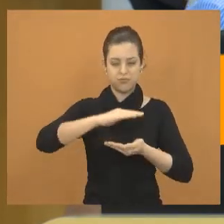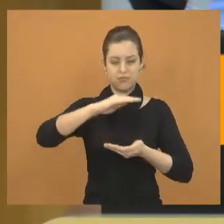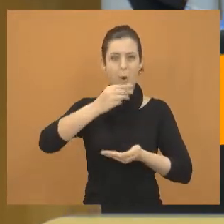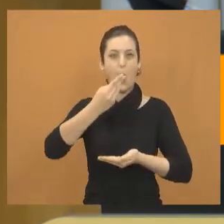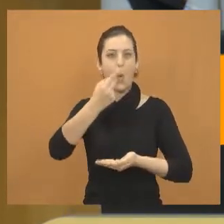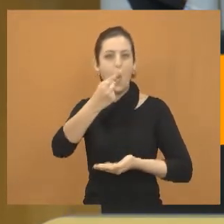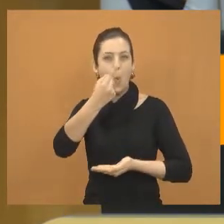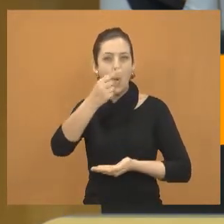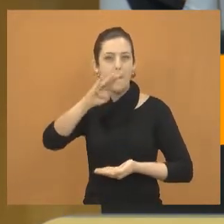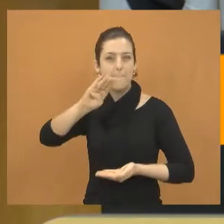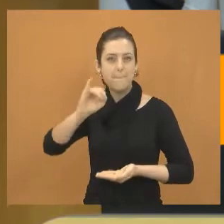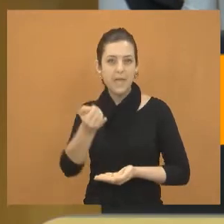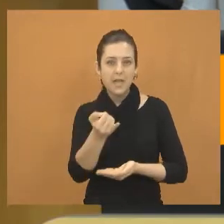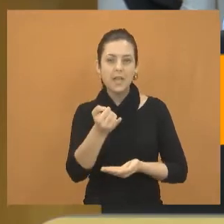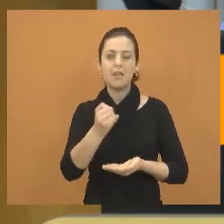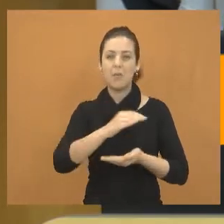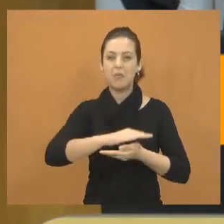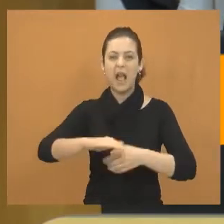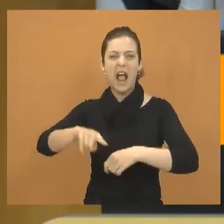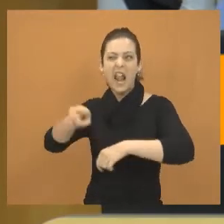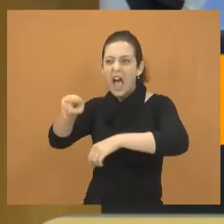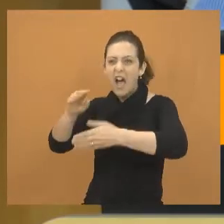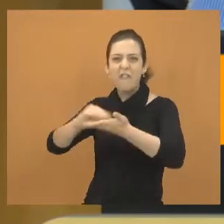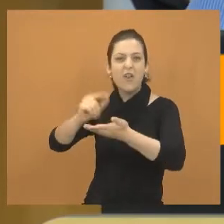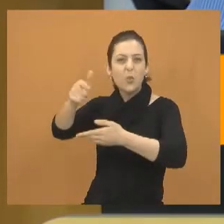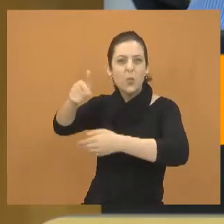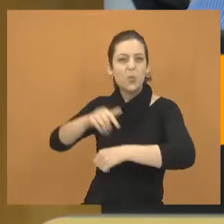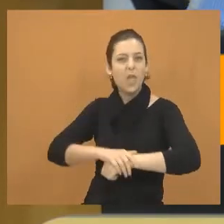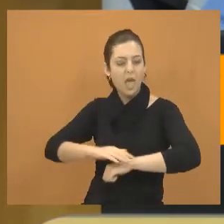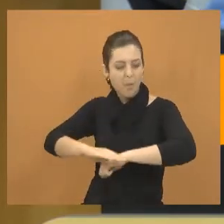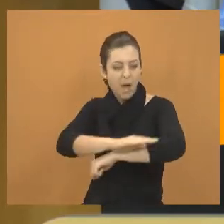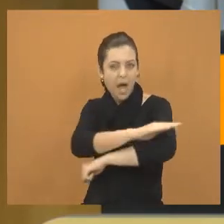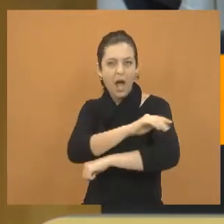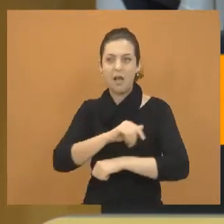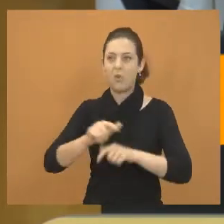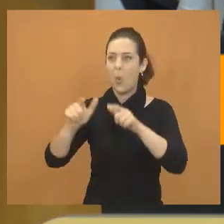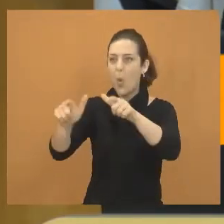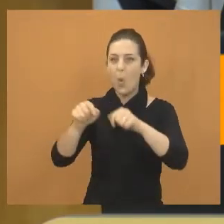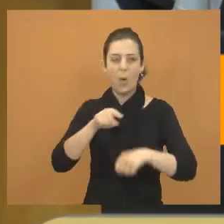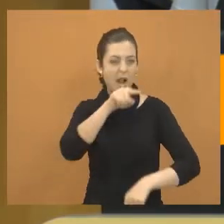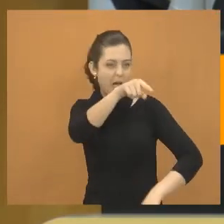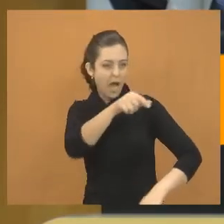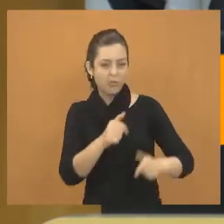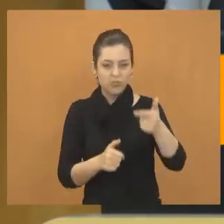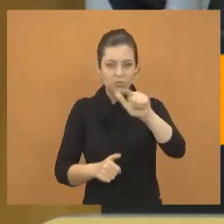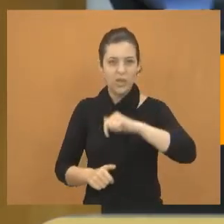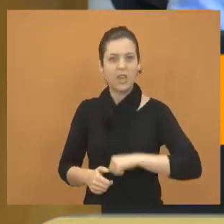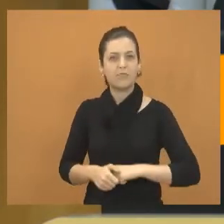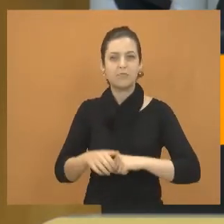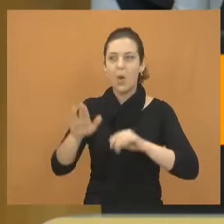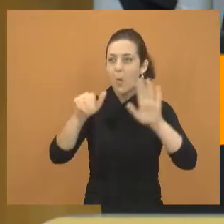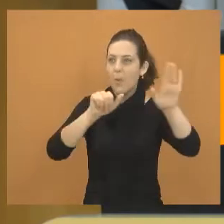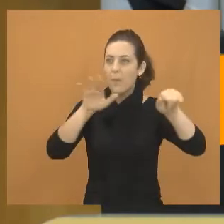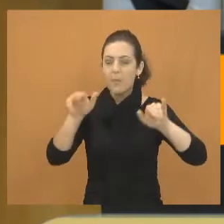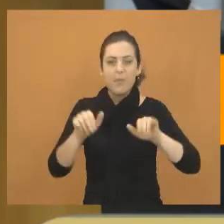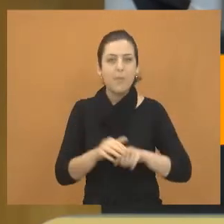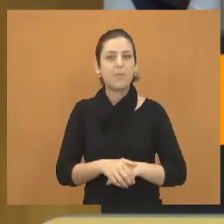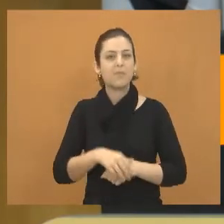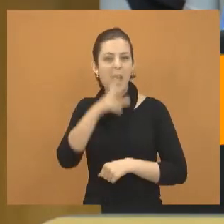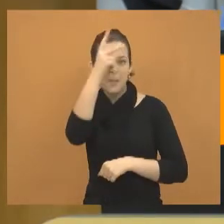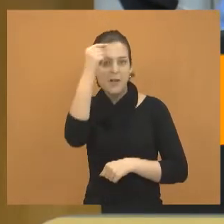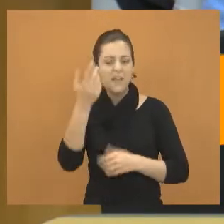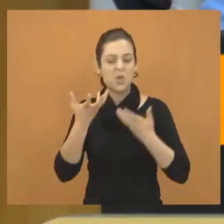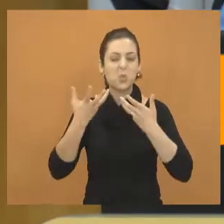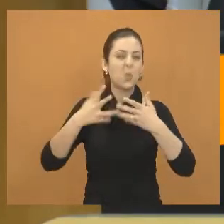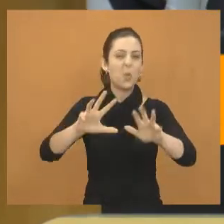R$1 bilhão. E no asfalto o bairro A, no asfalto o bairro B. Aí o cara vai lá no bairro, né, Paulinho? Reúne o povo. O prefeito no asfalto porque ele